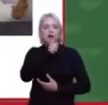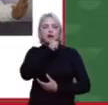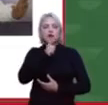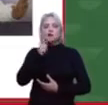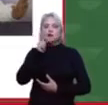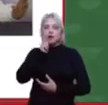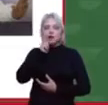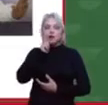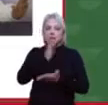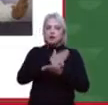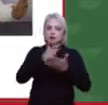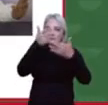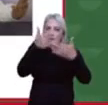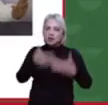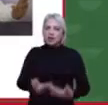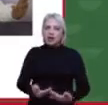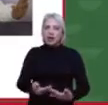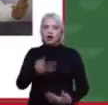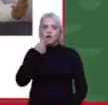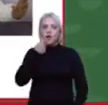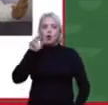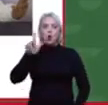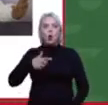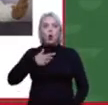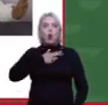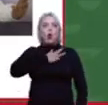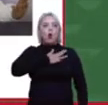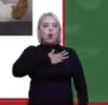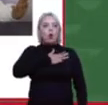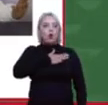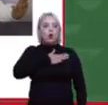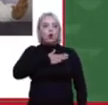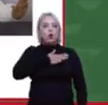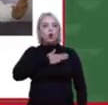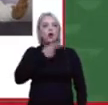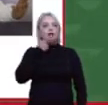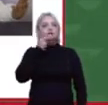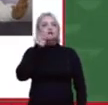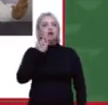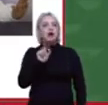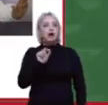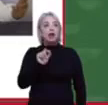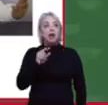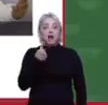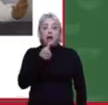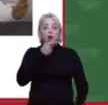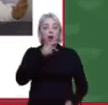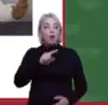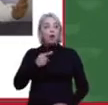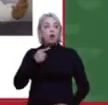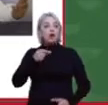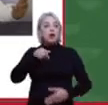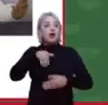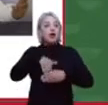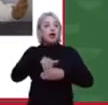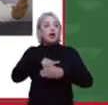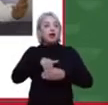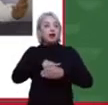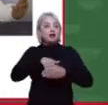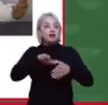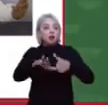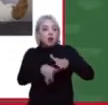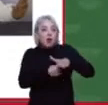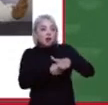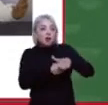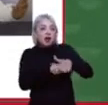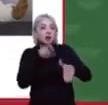Hoffmann, você vai começar a falar agora. Olha o que o Lula diz sobre o tema do voto impresso. A única eleição roubada foi a do